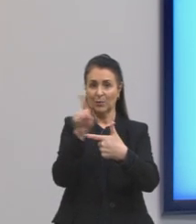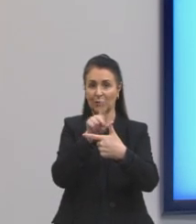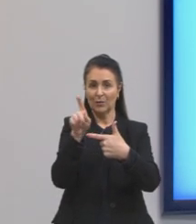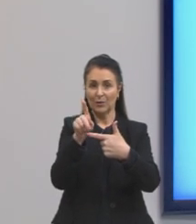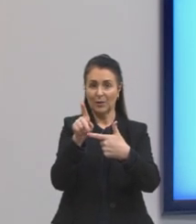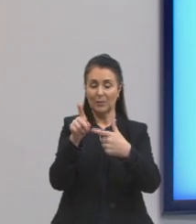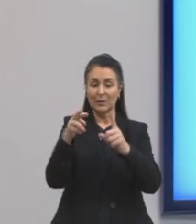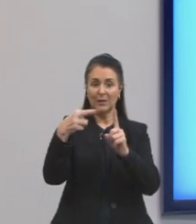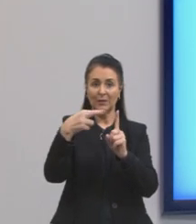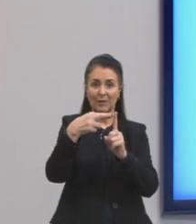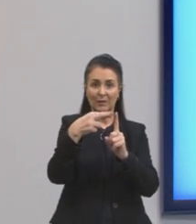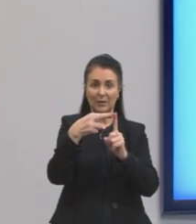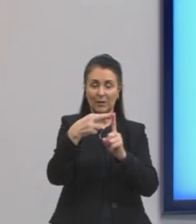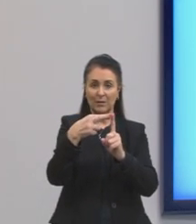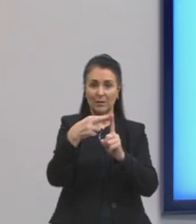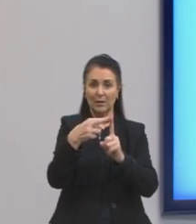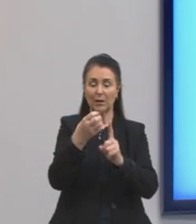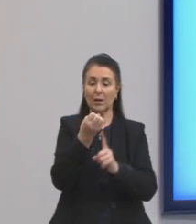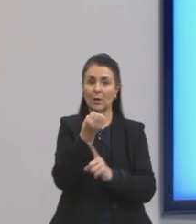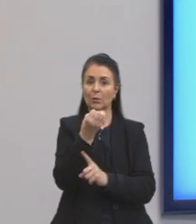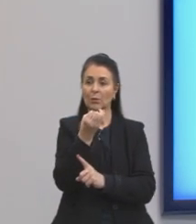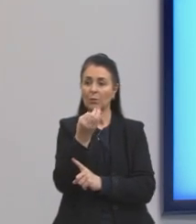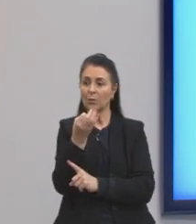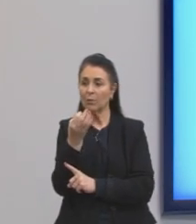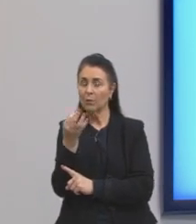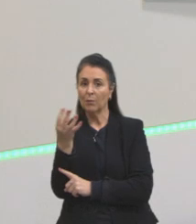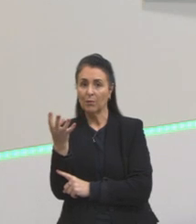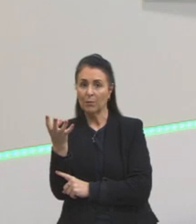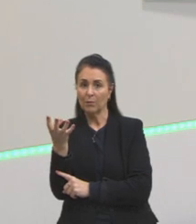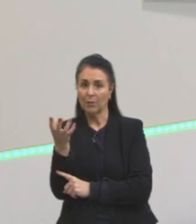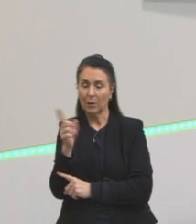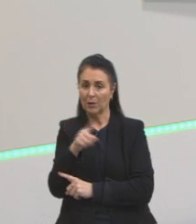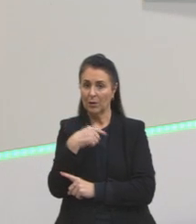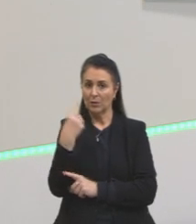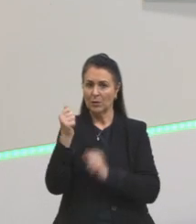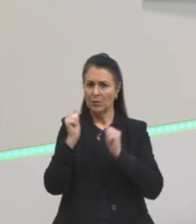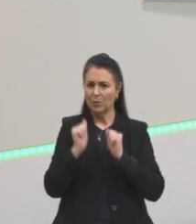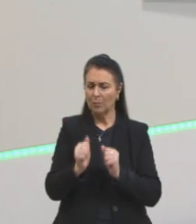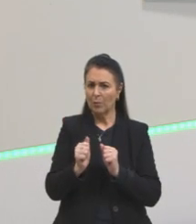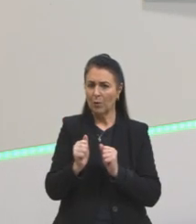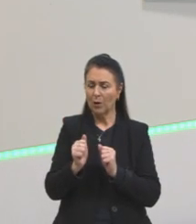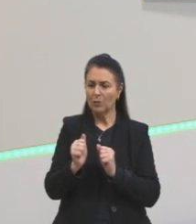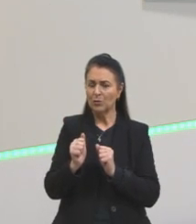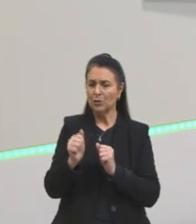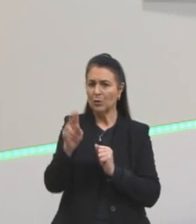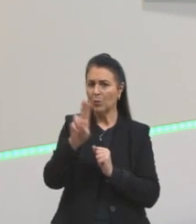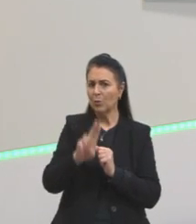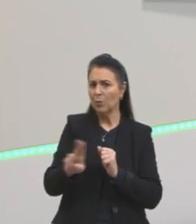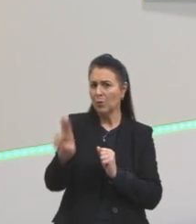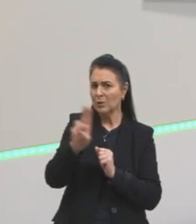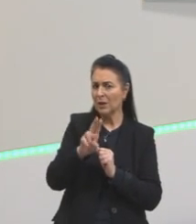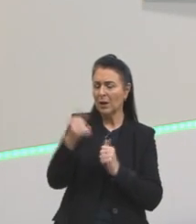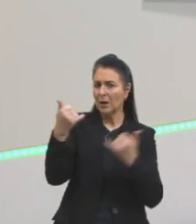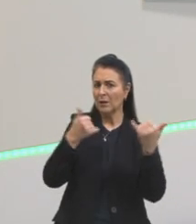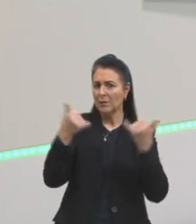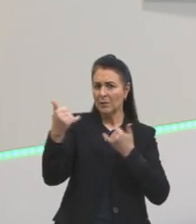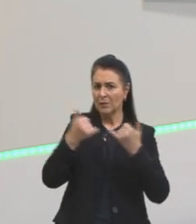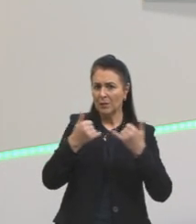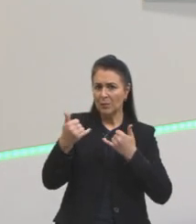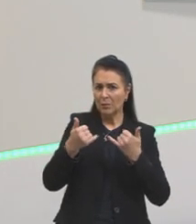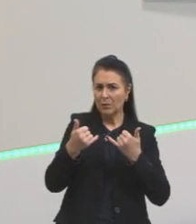essa referência tem quantas unidades e vejo que a gente pode inferir pode extrair esse essa informação